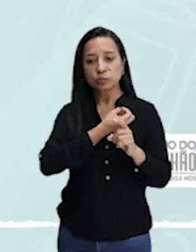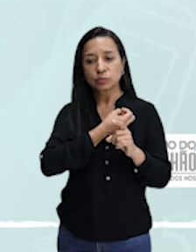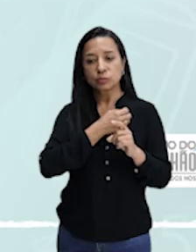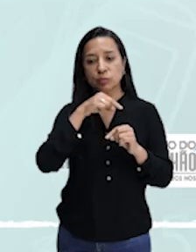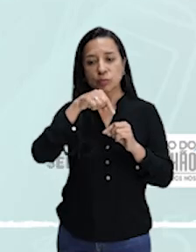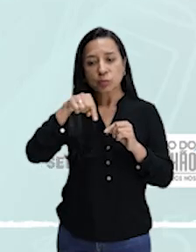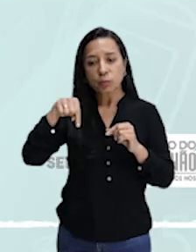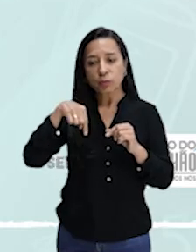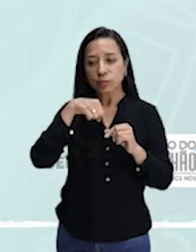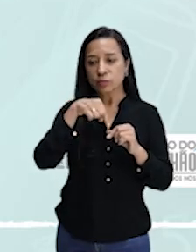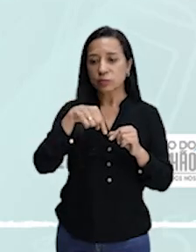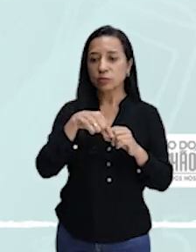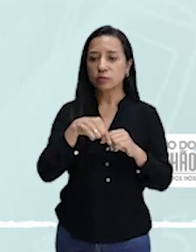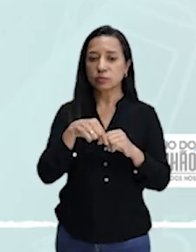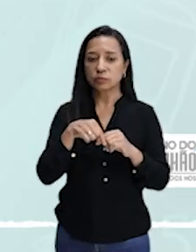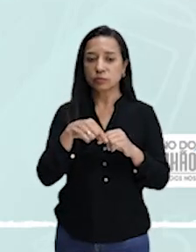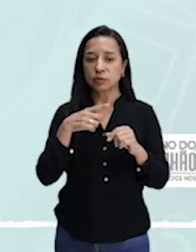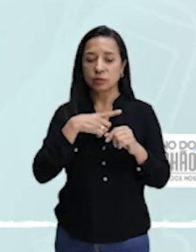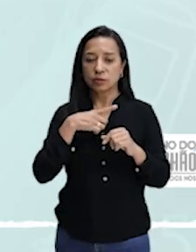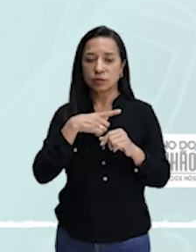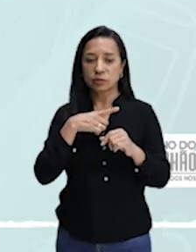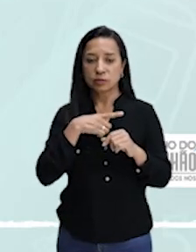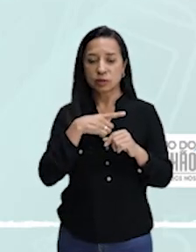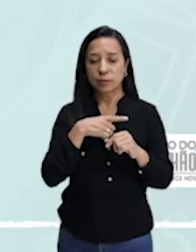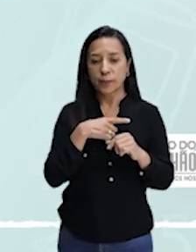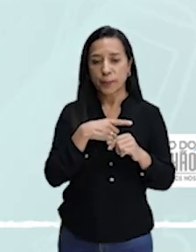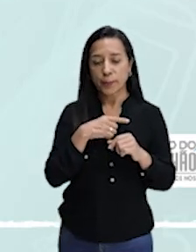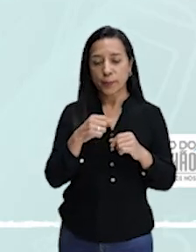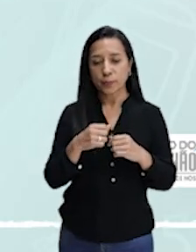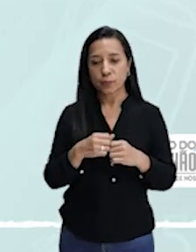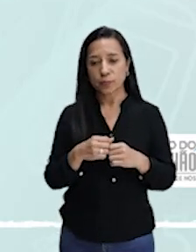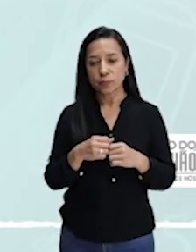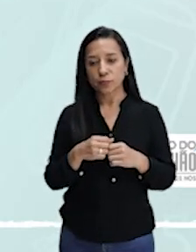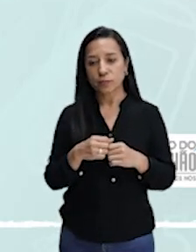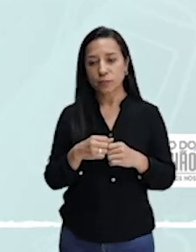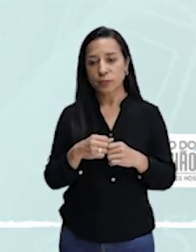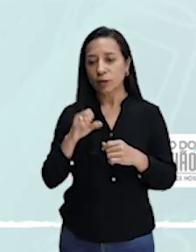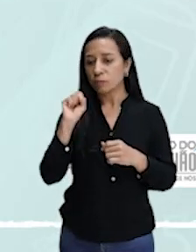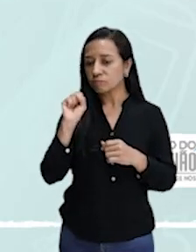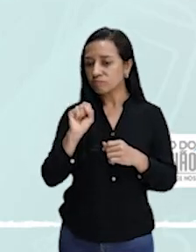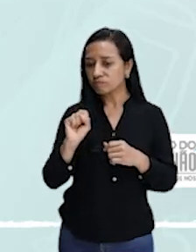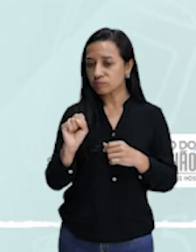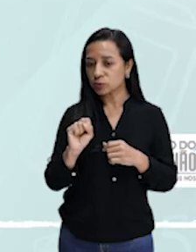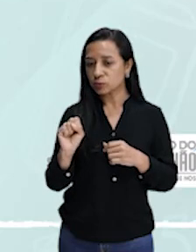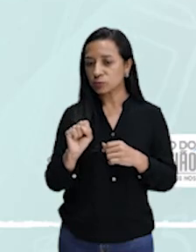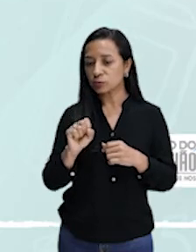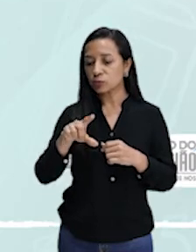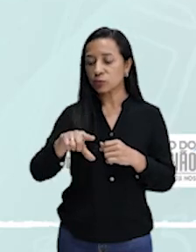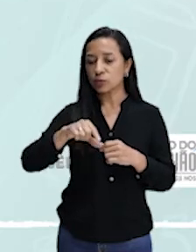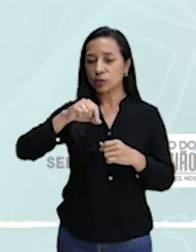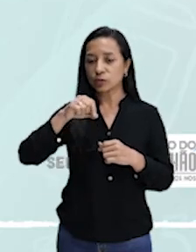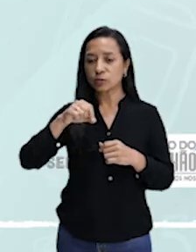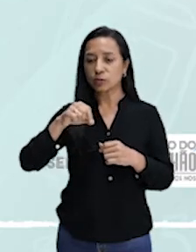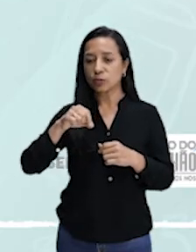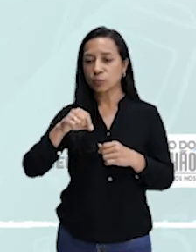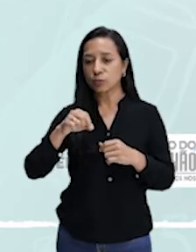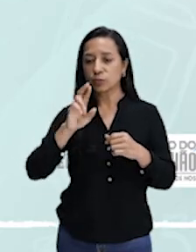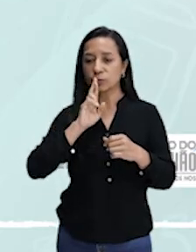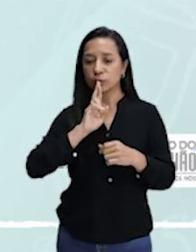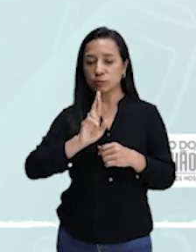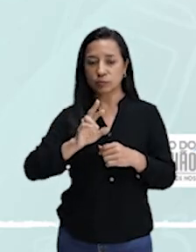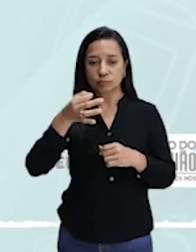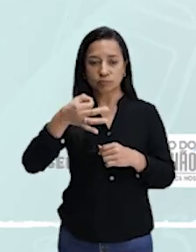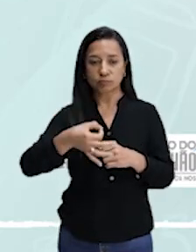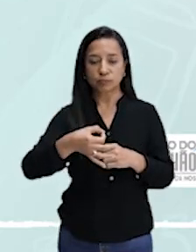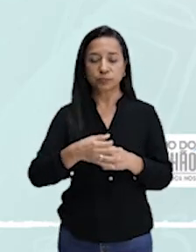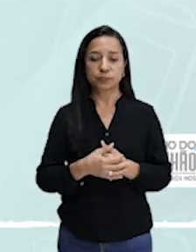carregadas que atravessam uma sessão transversal desse condutor por segundo e marque a alternativa